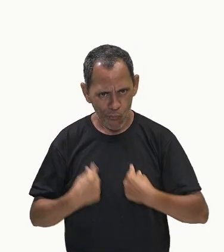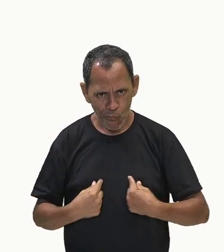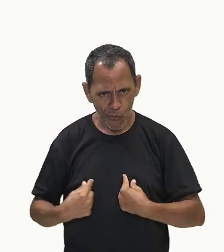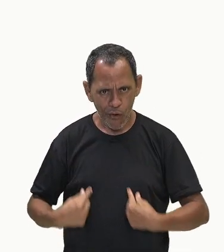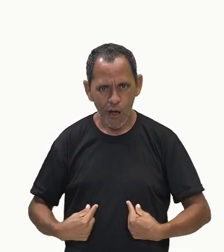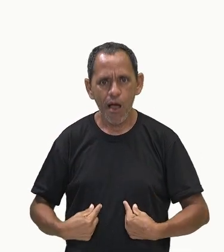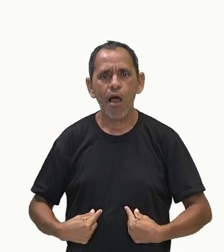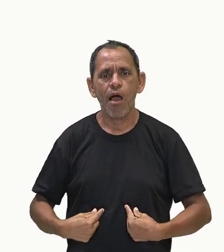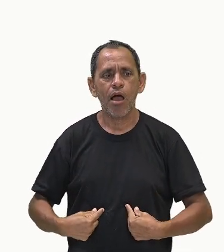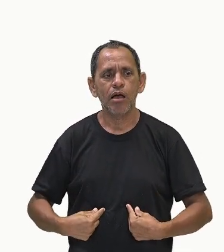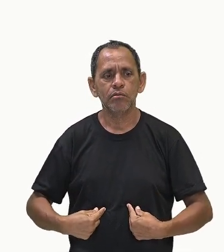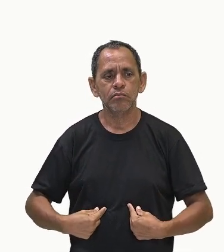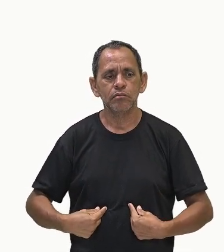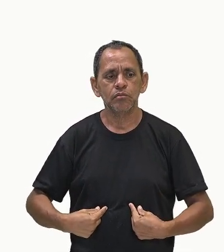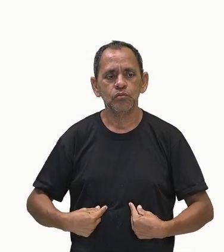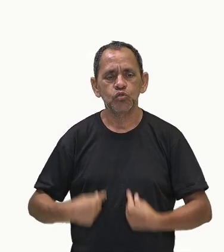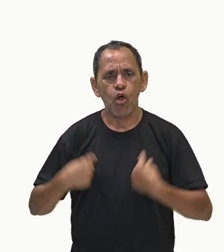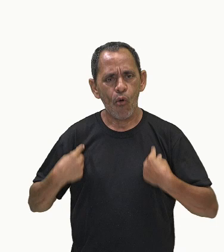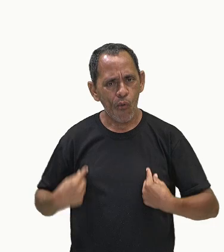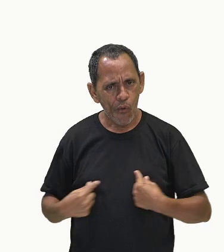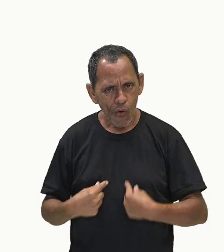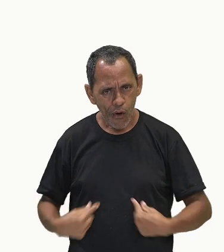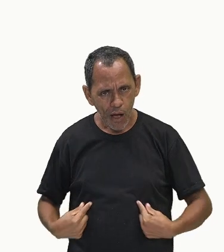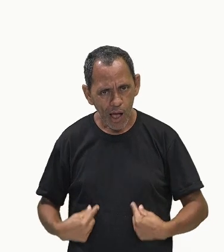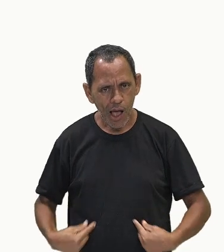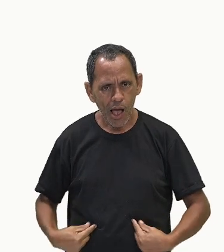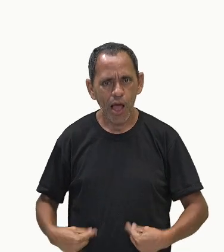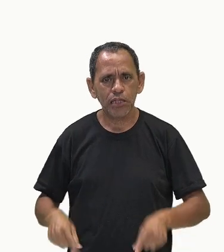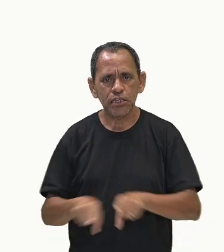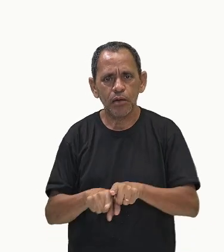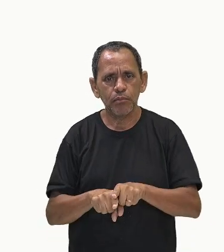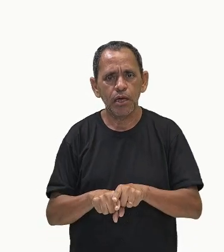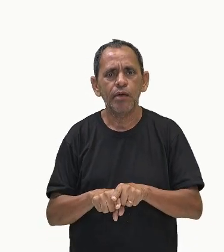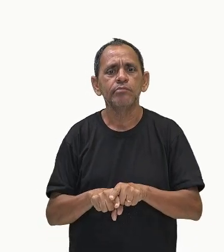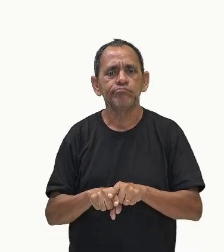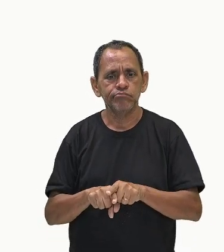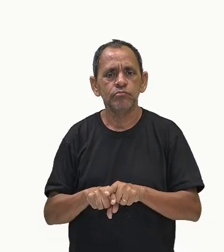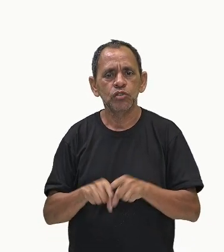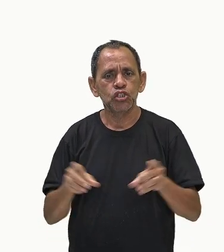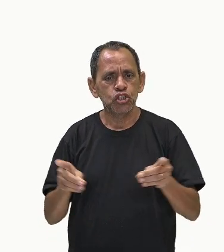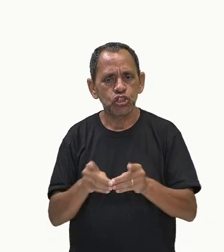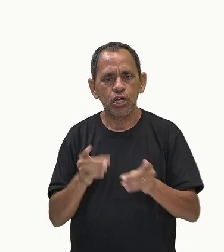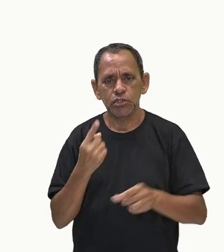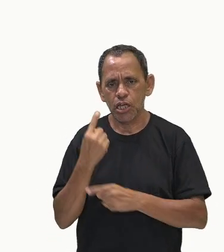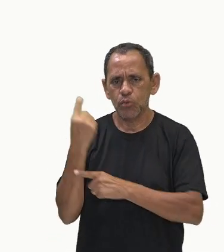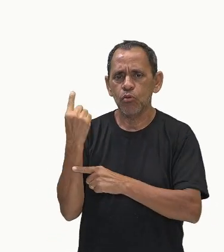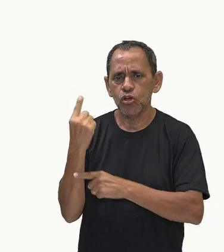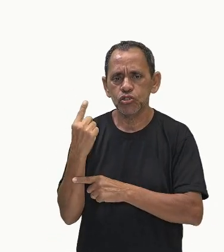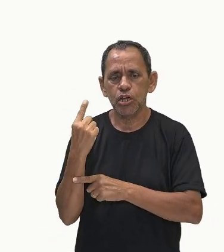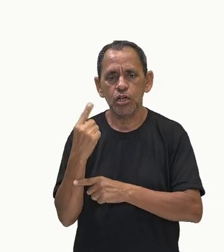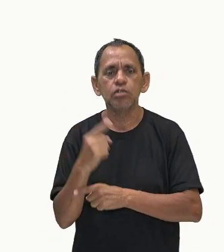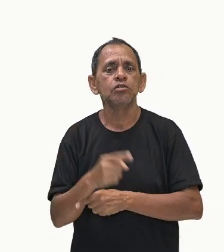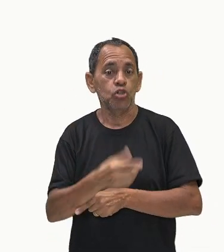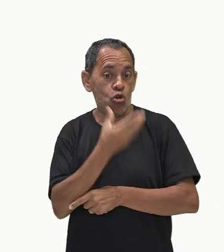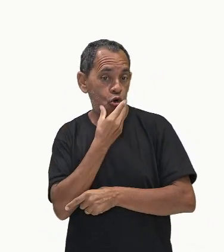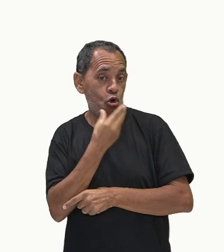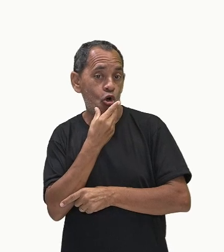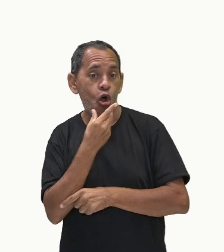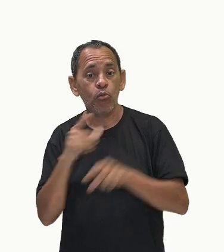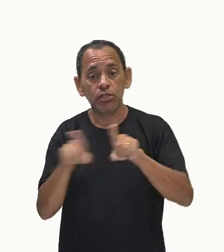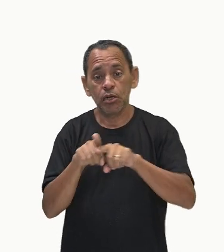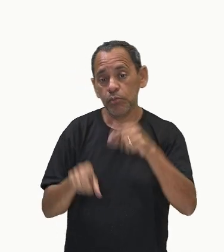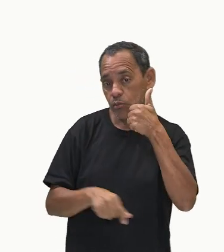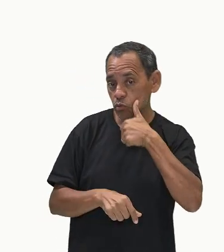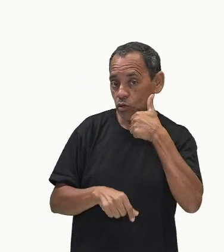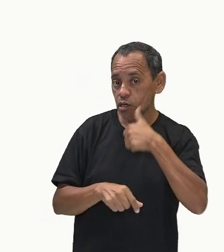sendo representada em cada esquema didático, tanto no homem quanto na mulher. Elas vão transportar a urina